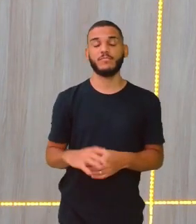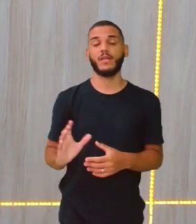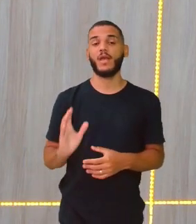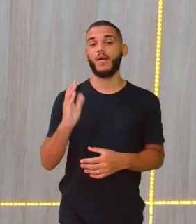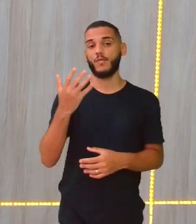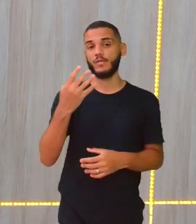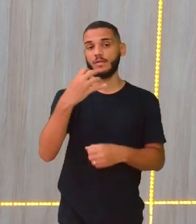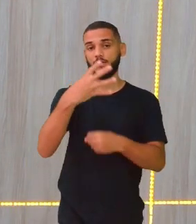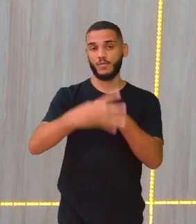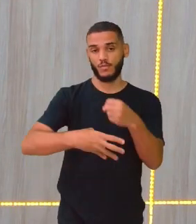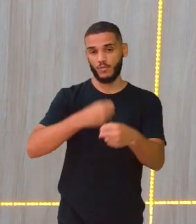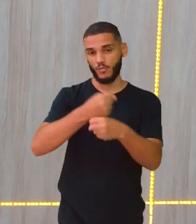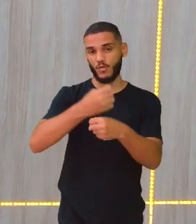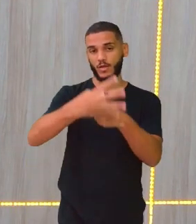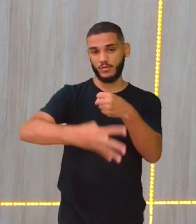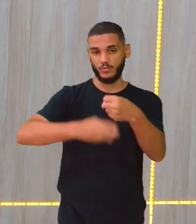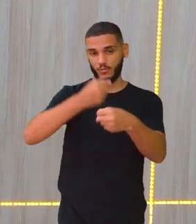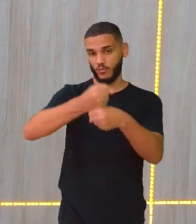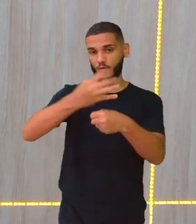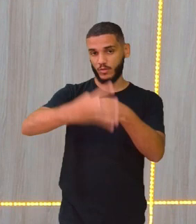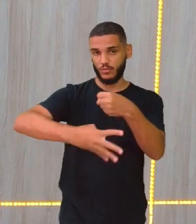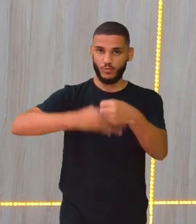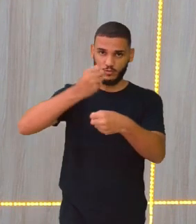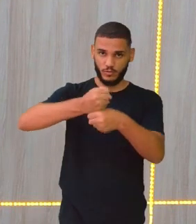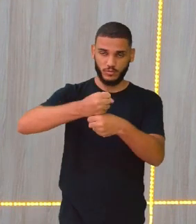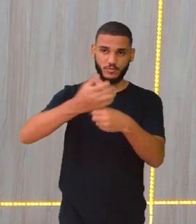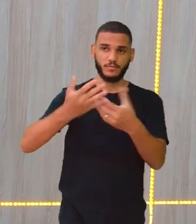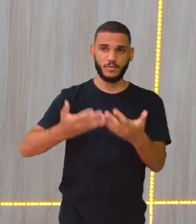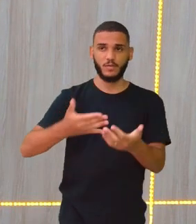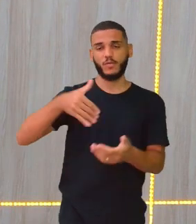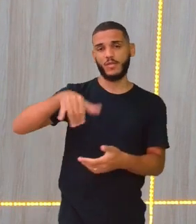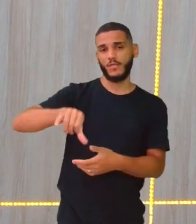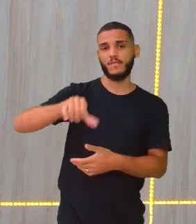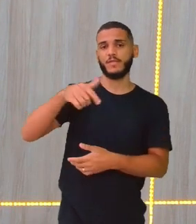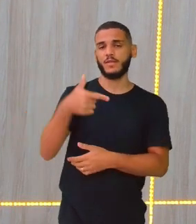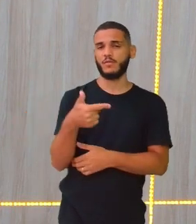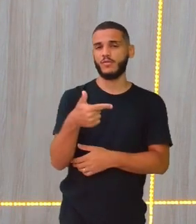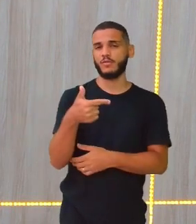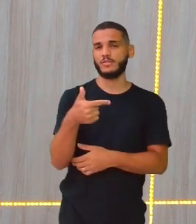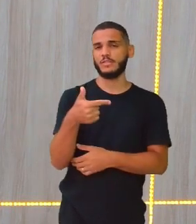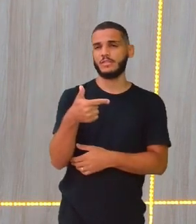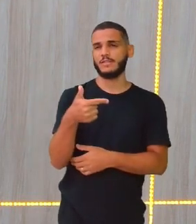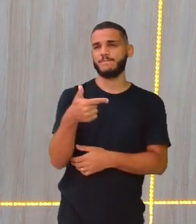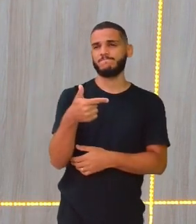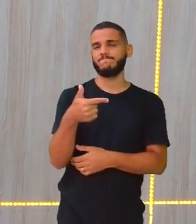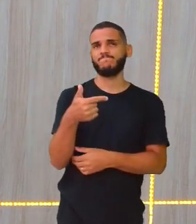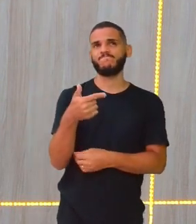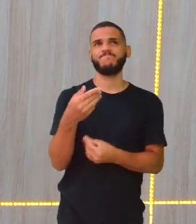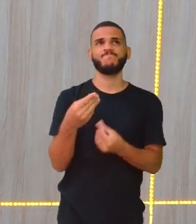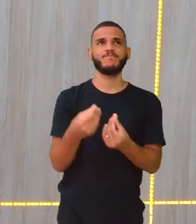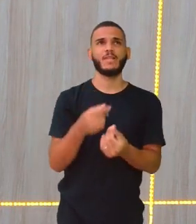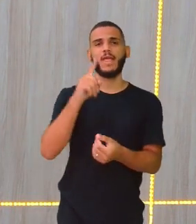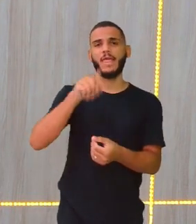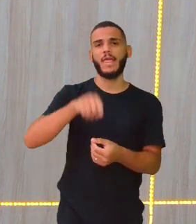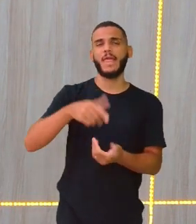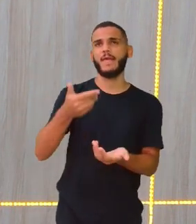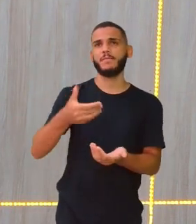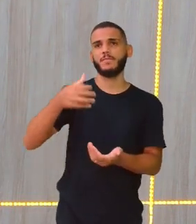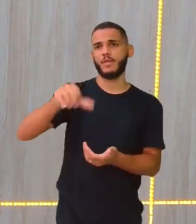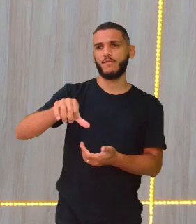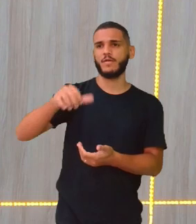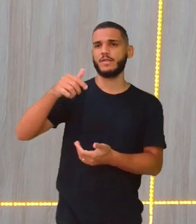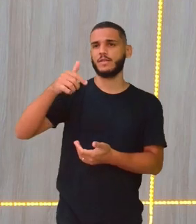Realizada de 4 em 4 anos. Então, esse 92 não quer dizer que eu tenho 92 figuras.